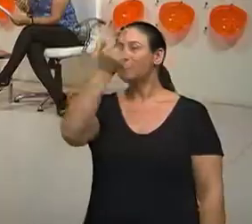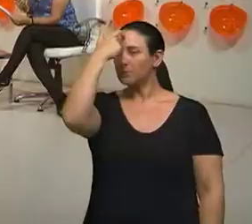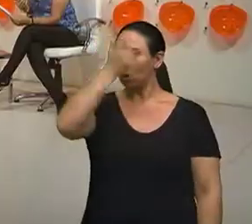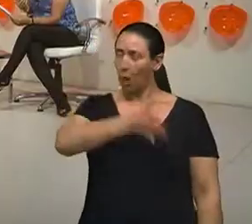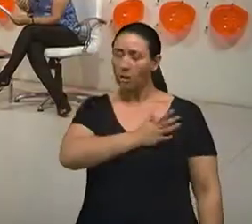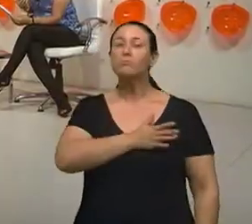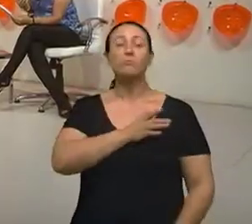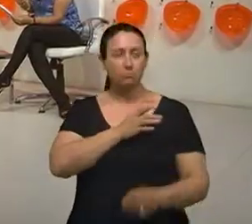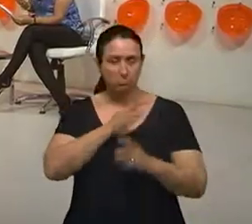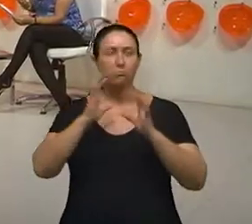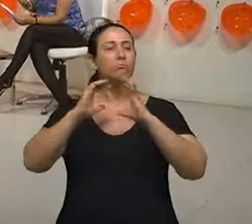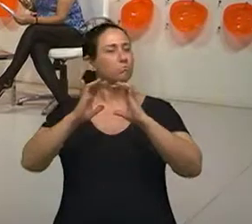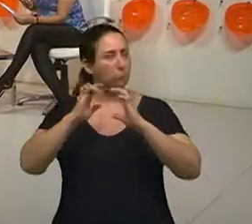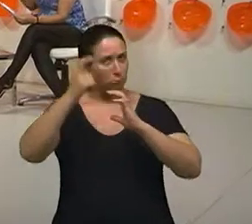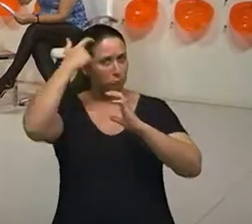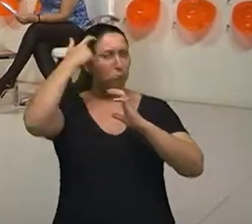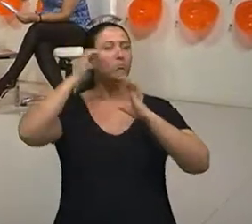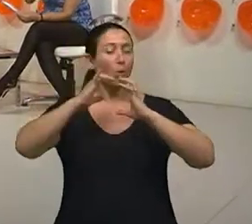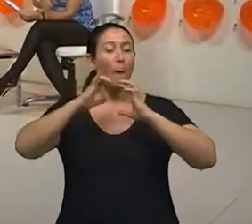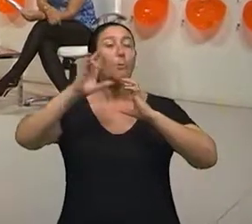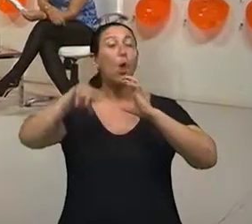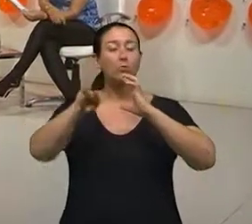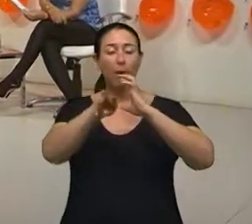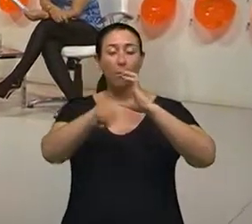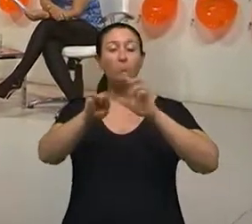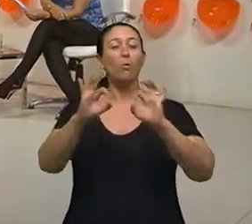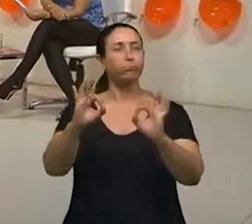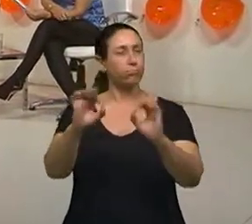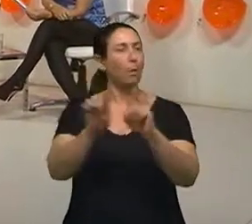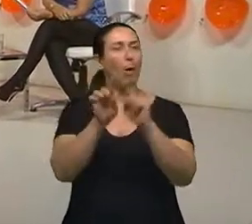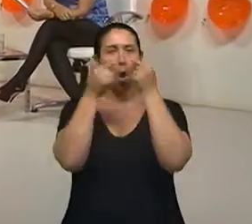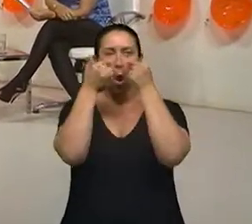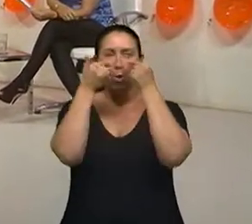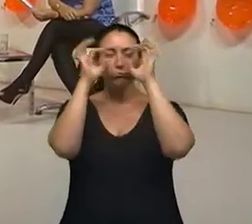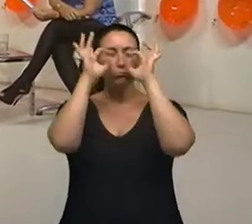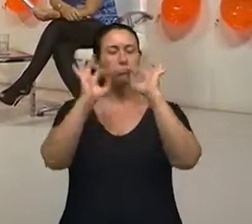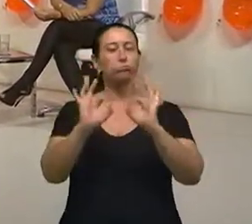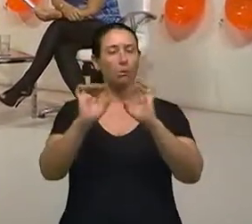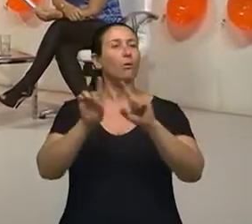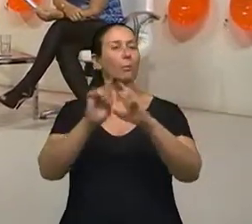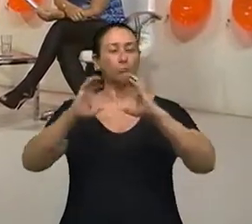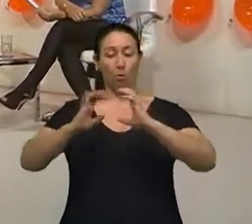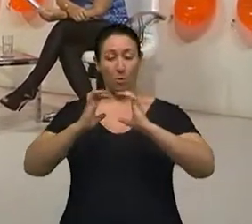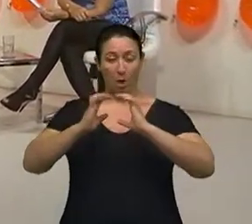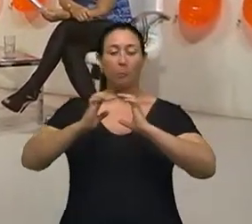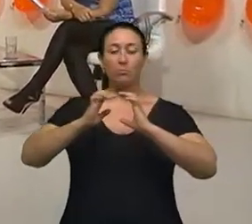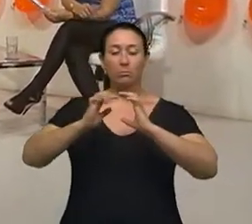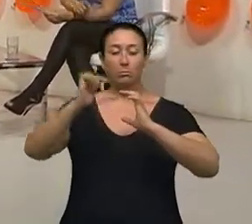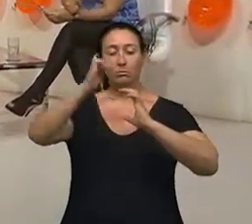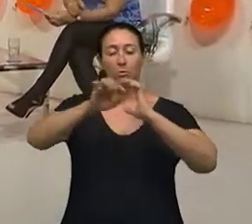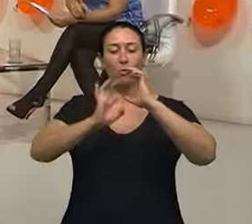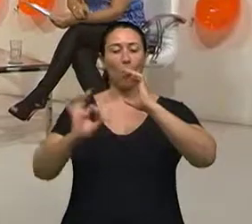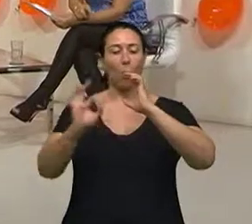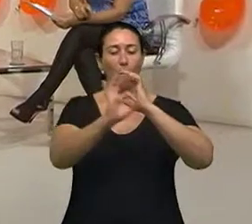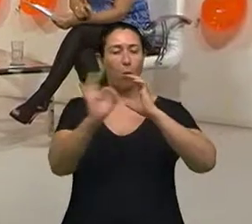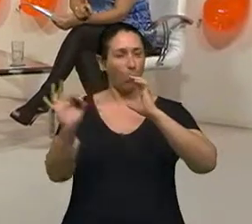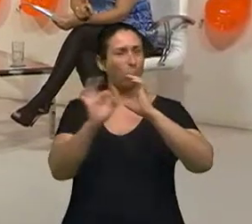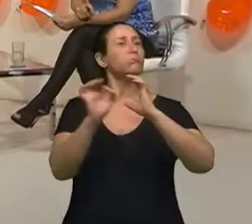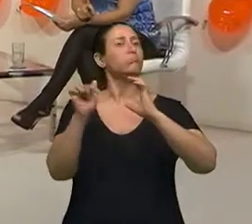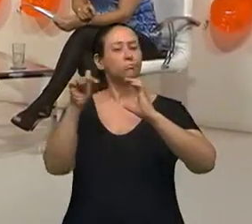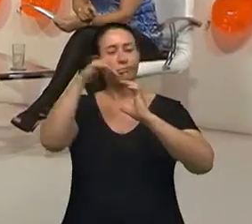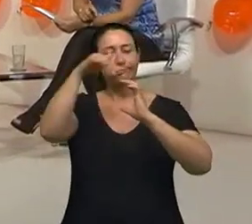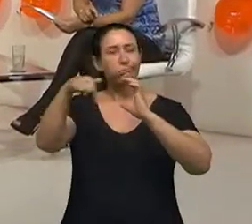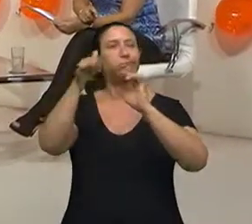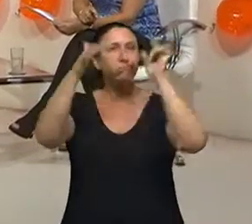com a visão, que está diretamente linkado com os olhos do cérebro, porque a visão é feita através do córtex occipital. Certo. Então, é